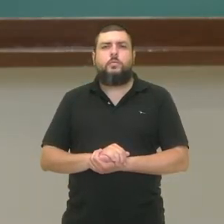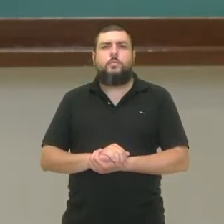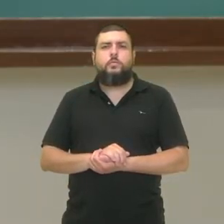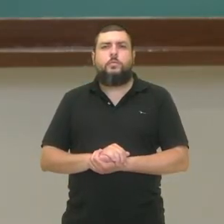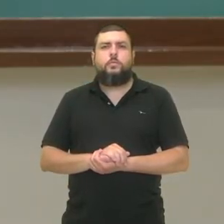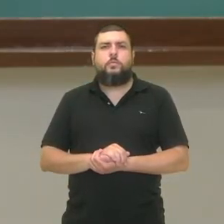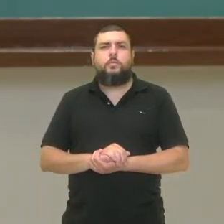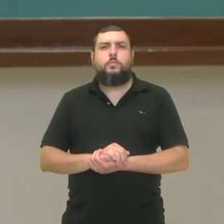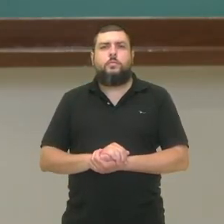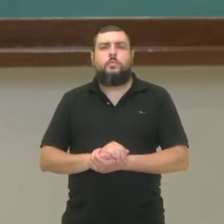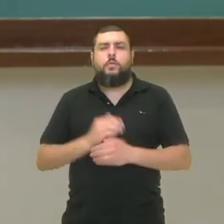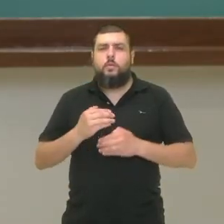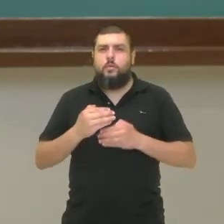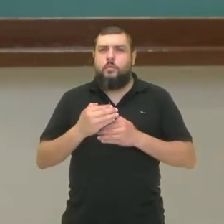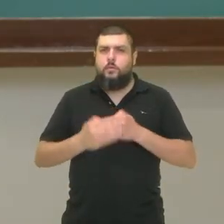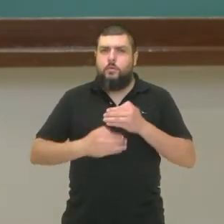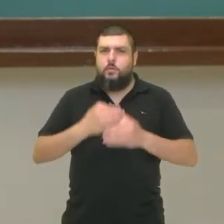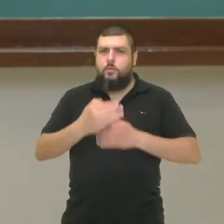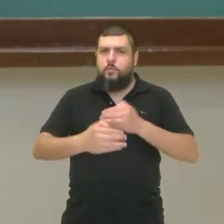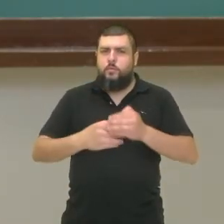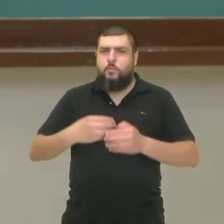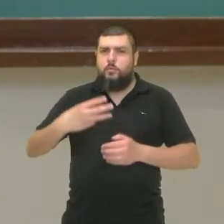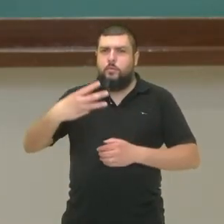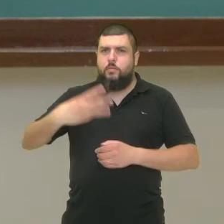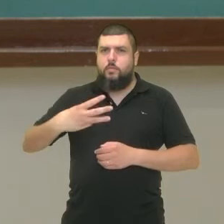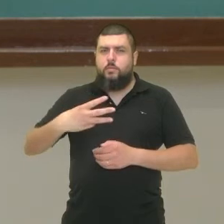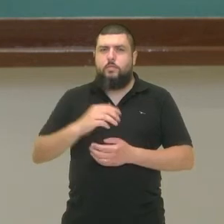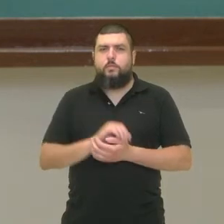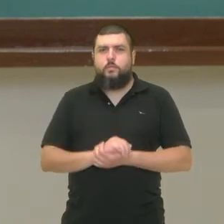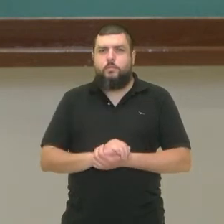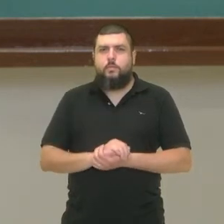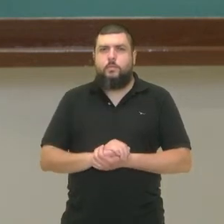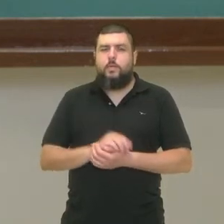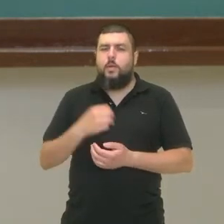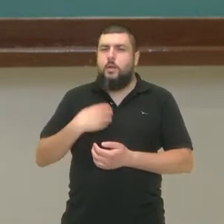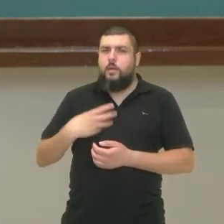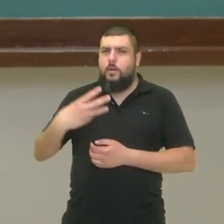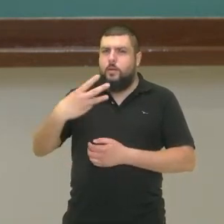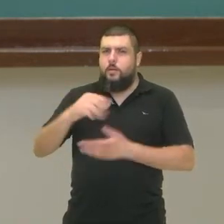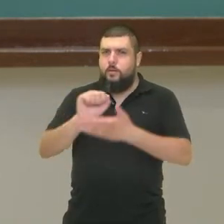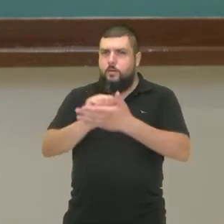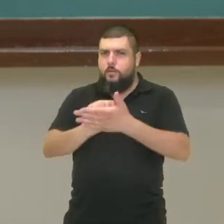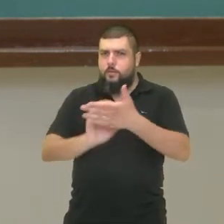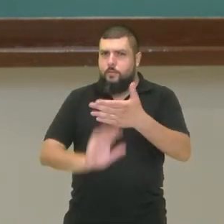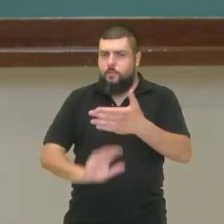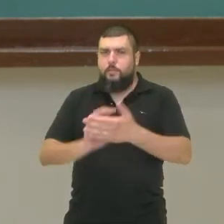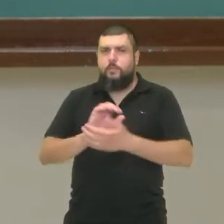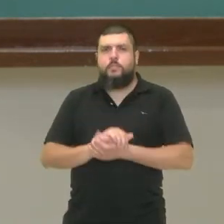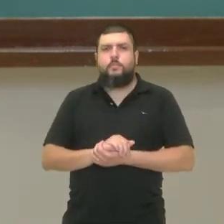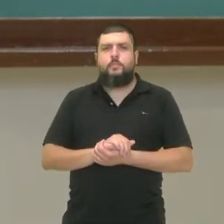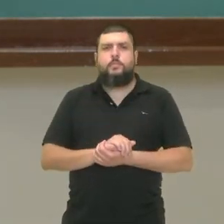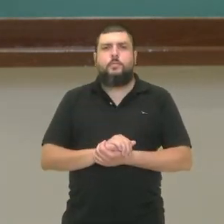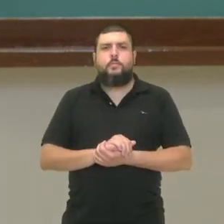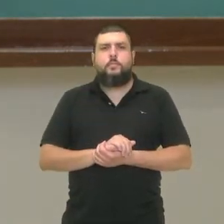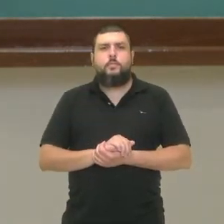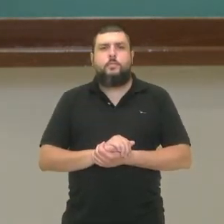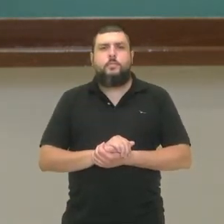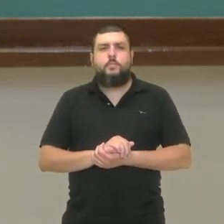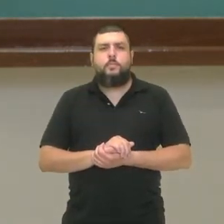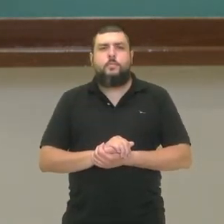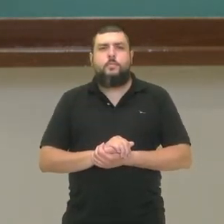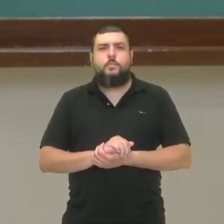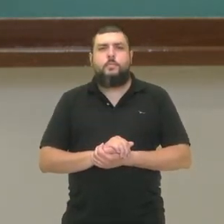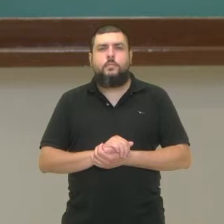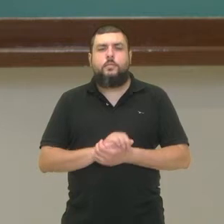Desenvolvimento 3, é o que a gente vai trabalhar agora na terceira atividade proposta. A partir do recorte do